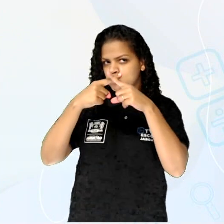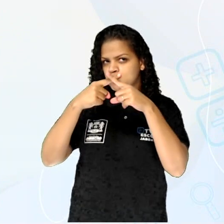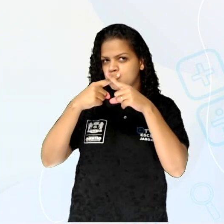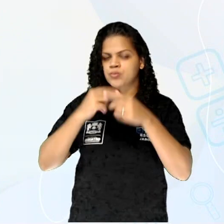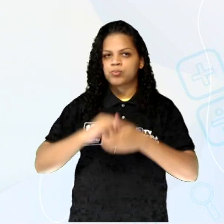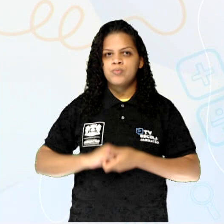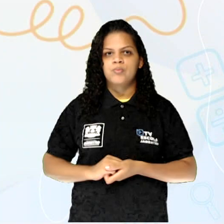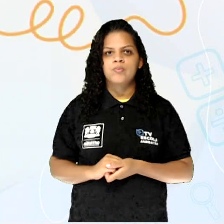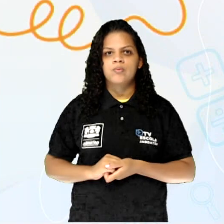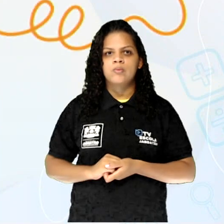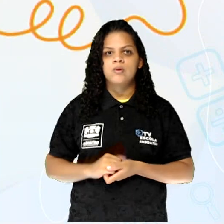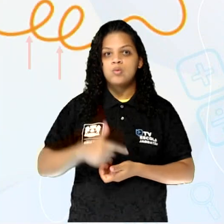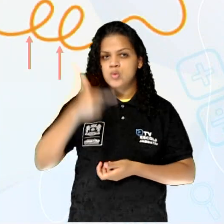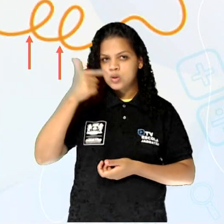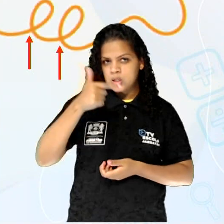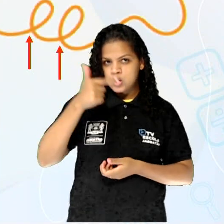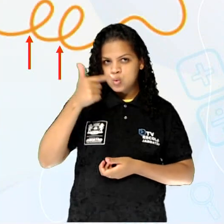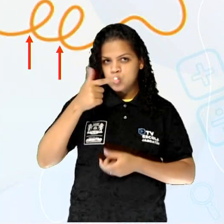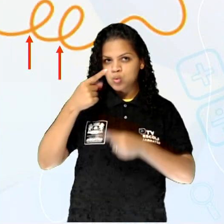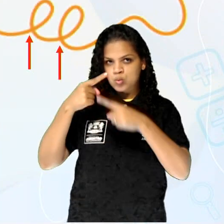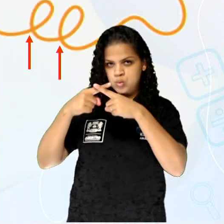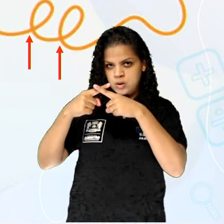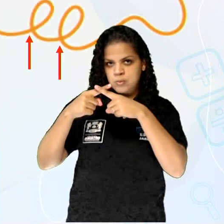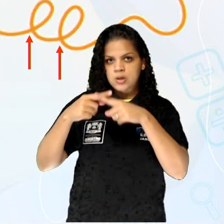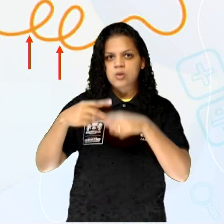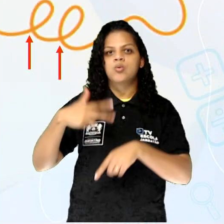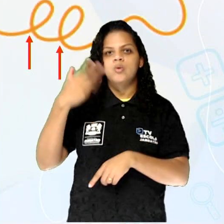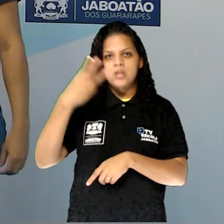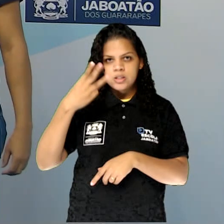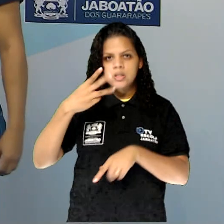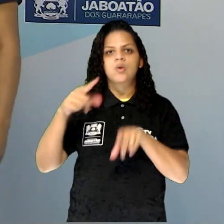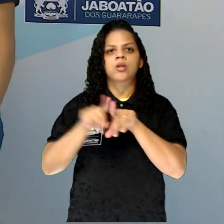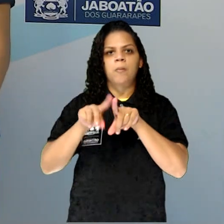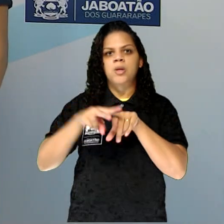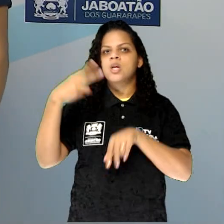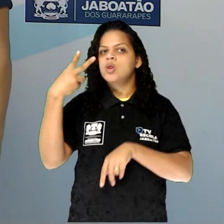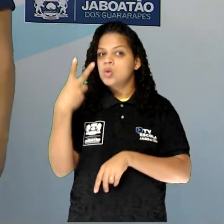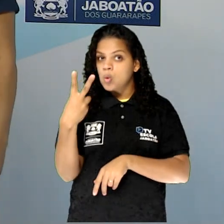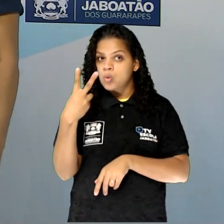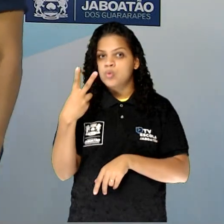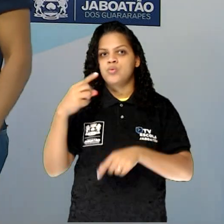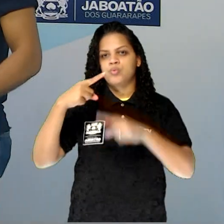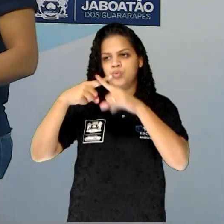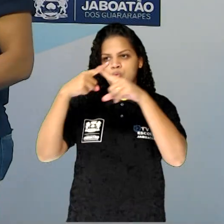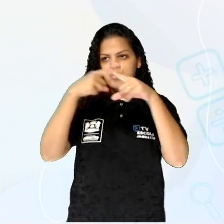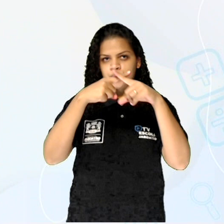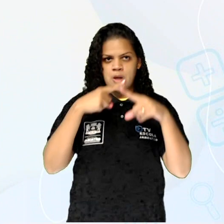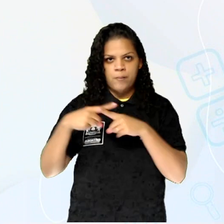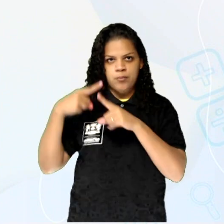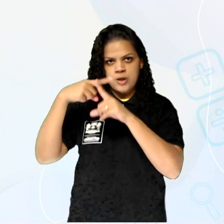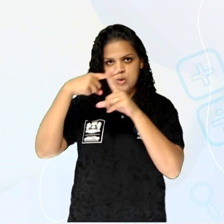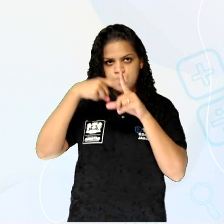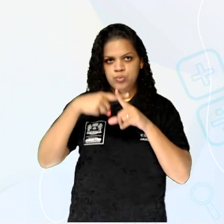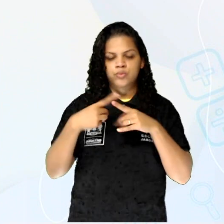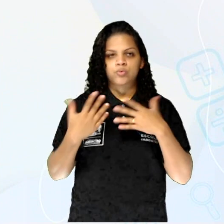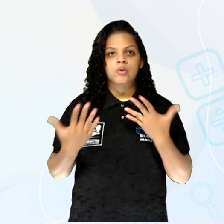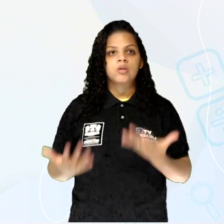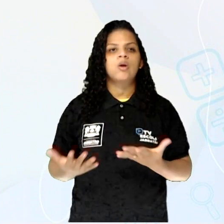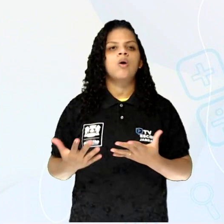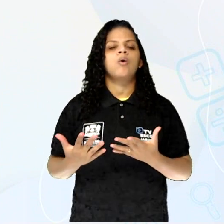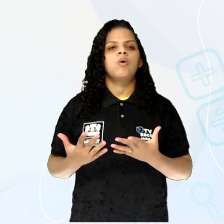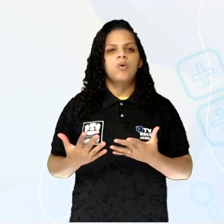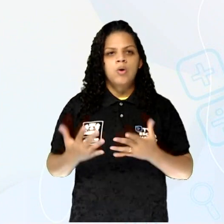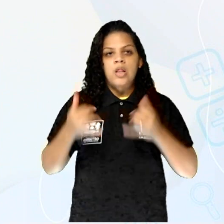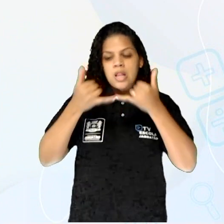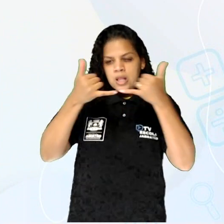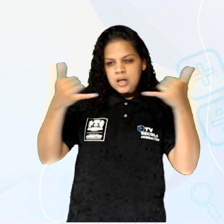é um segundo cruzamento e aqui dois cruzamentos e as linhas fechadas simples